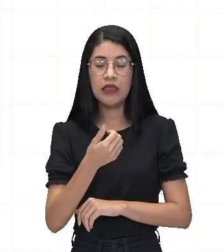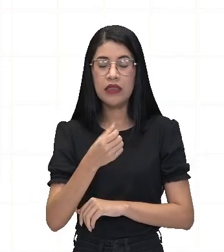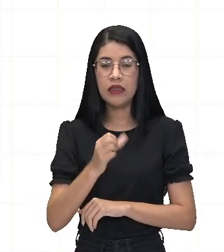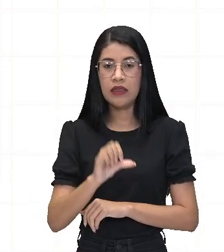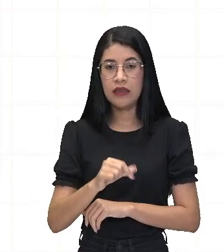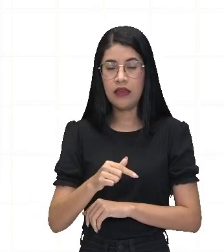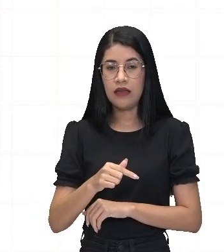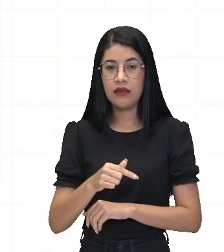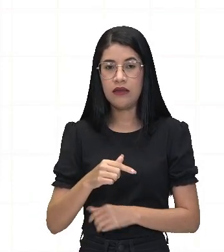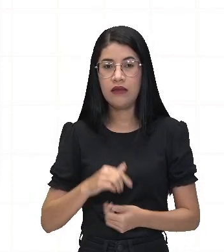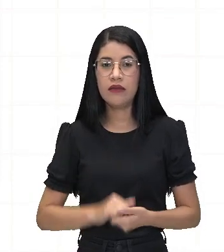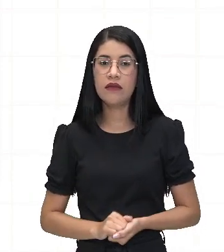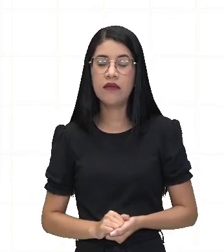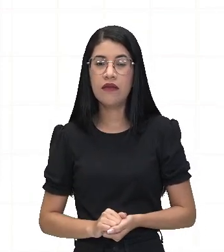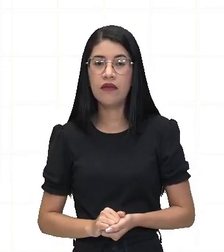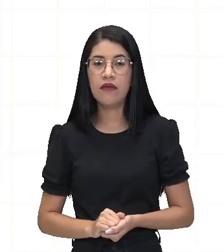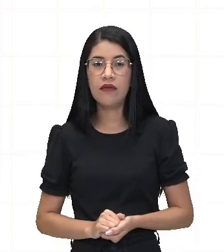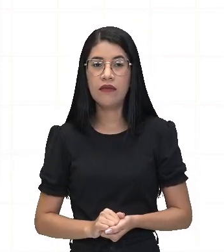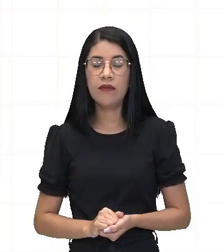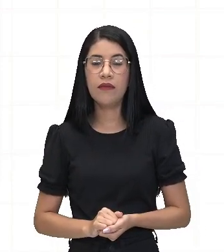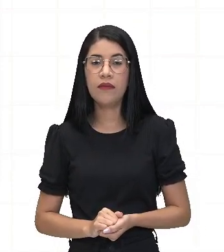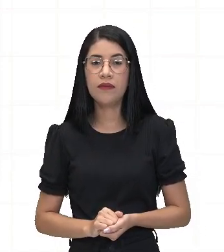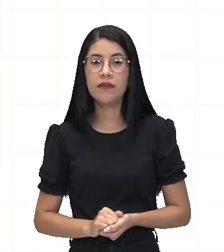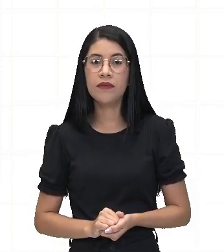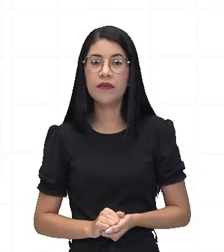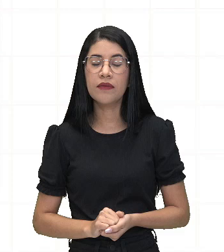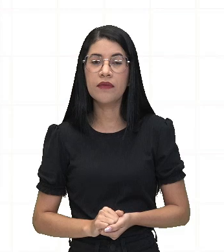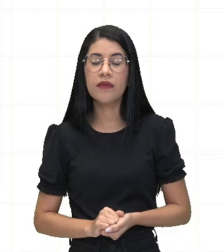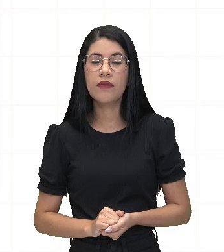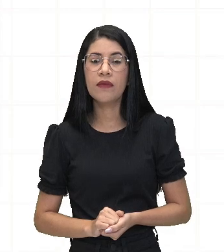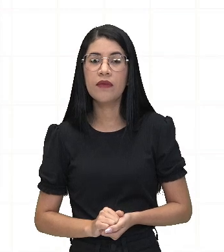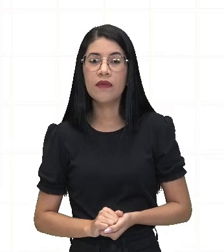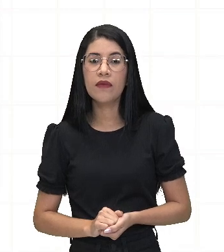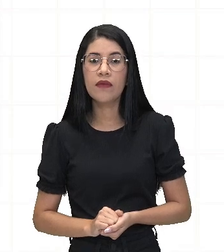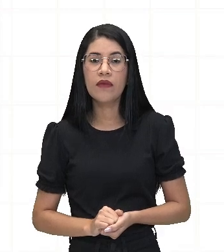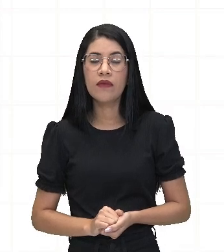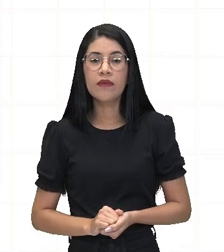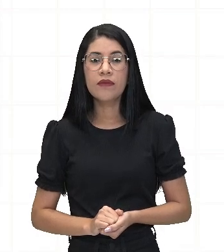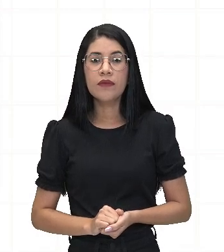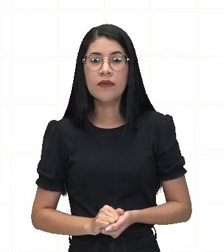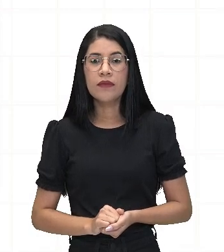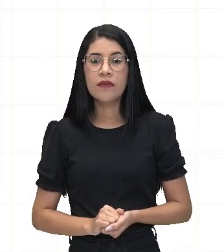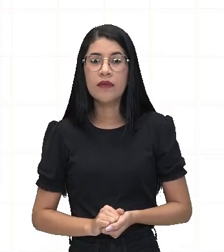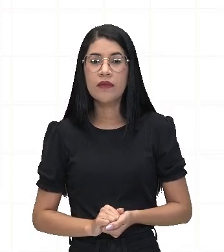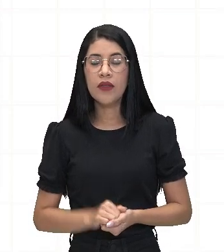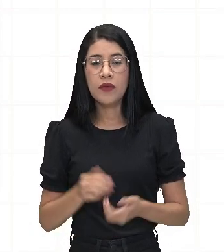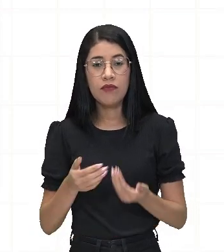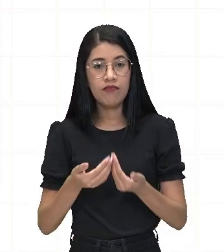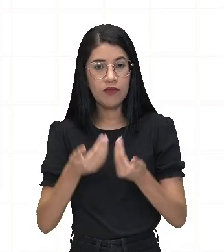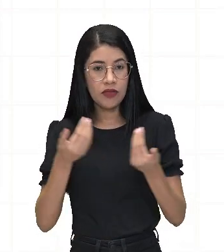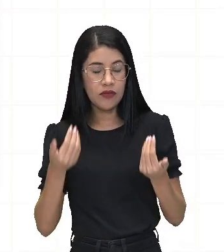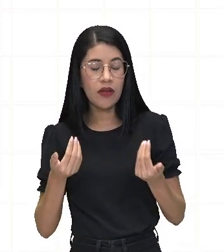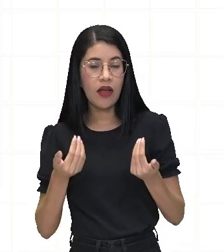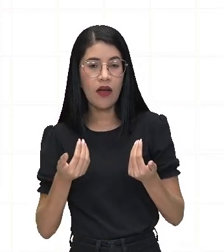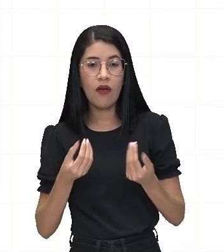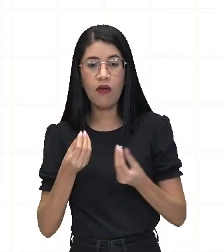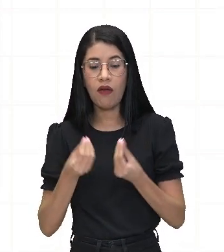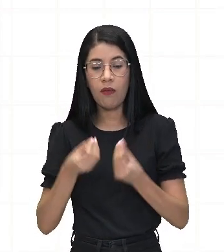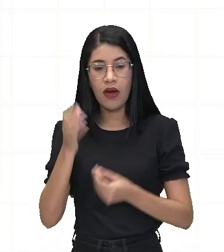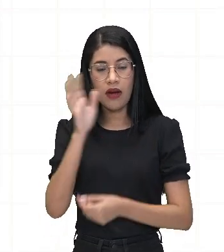século XVII, tá bom? Então, nós vimos a divisão do território, né, até então